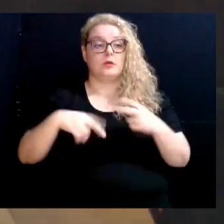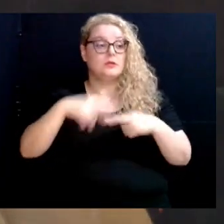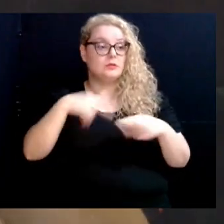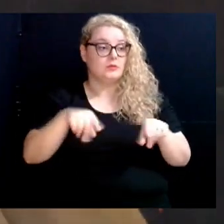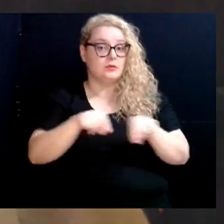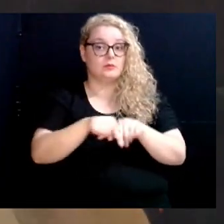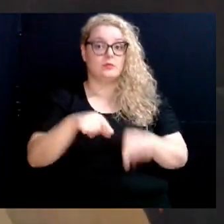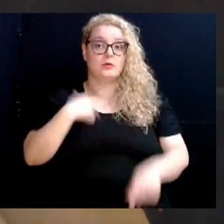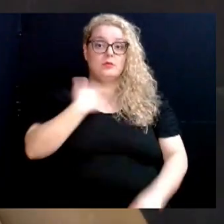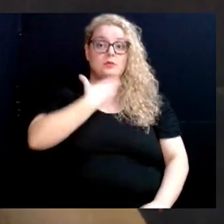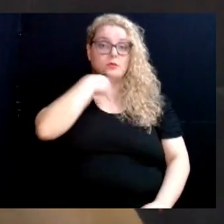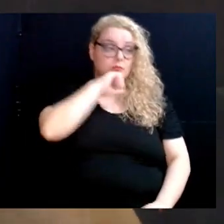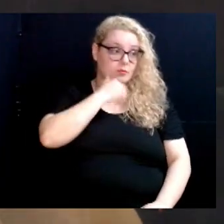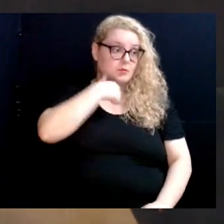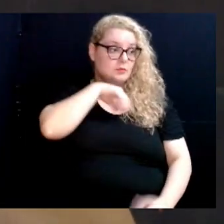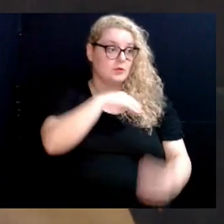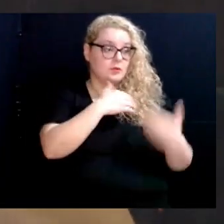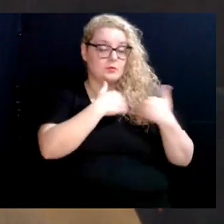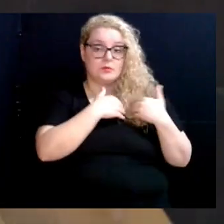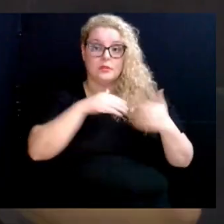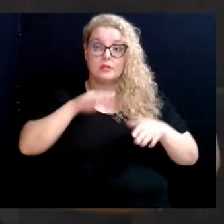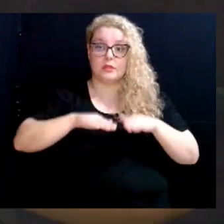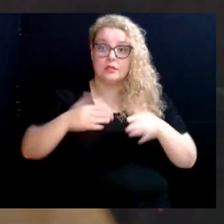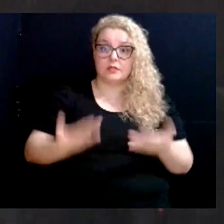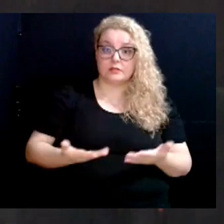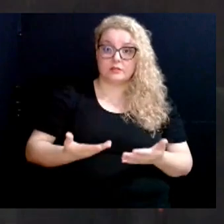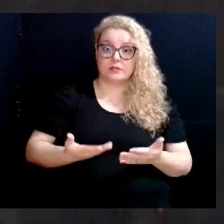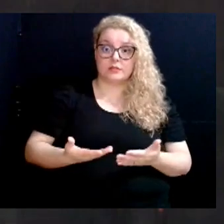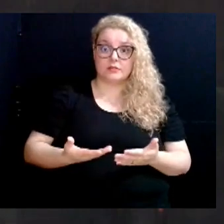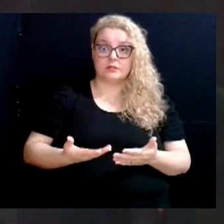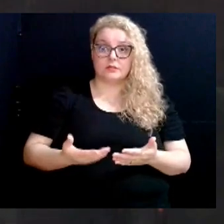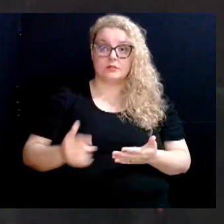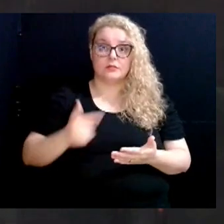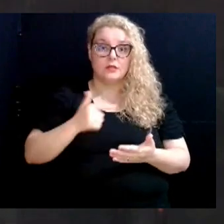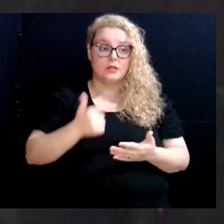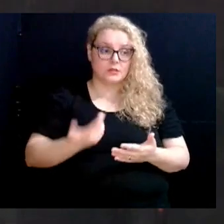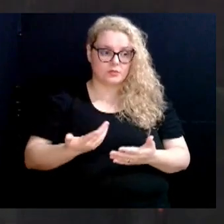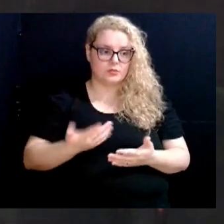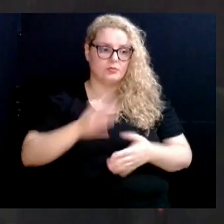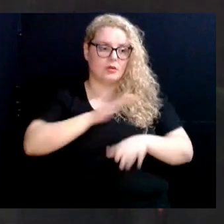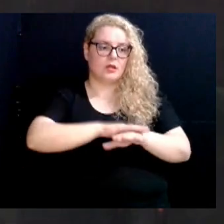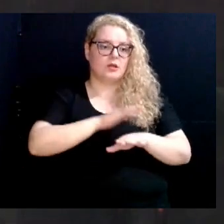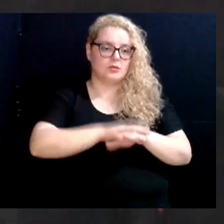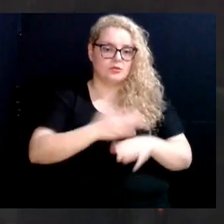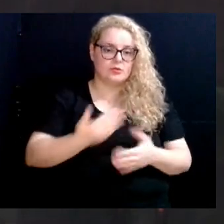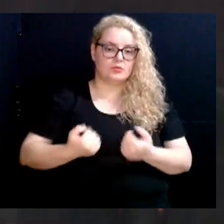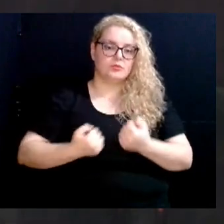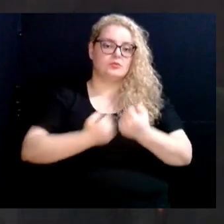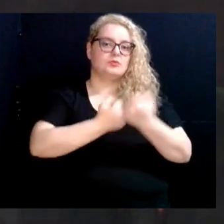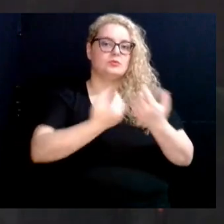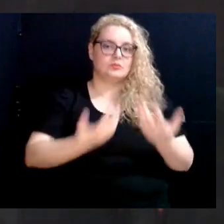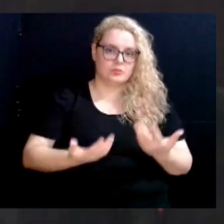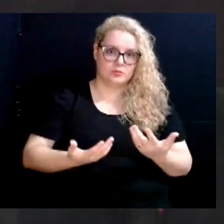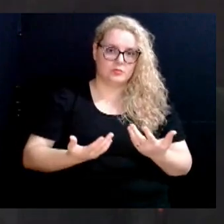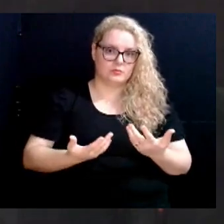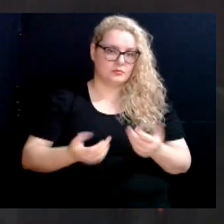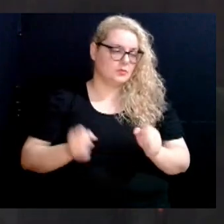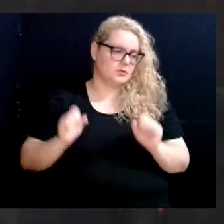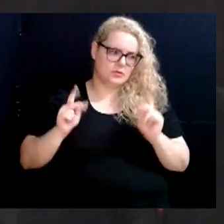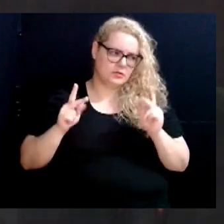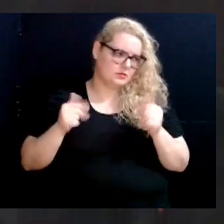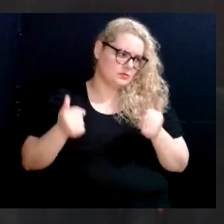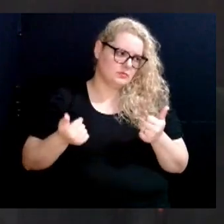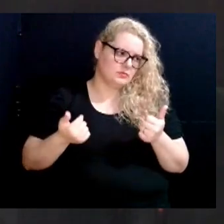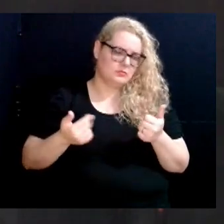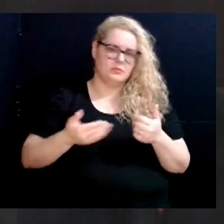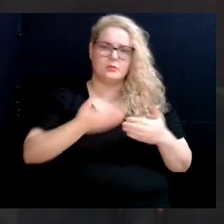nossos pais, aos nossos cuidadores, que muitas vezes eles não tiveram essa atitude de nos apoiar, E tá tudo bem, né, na